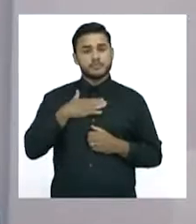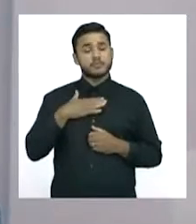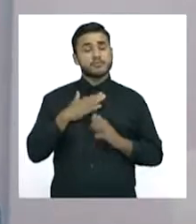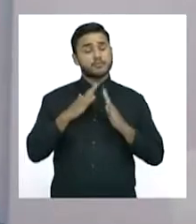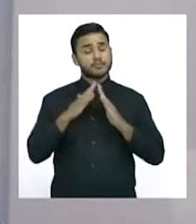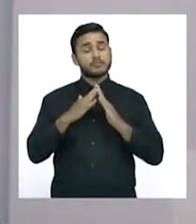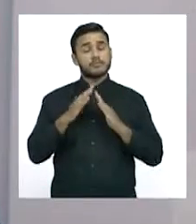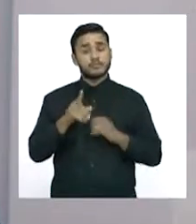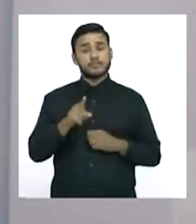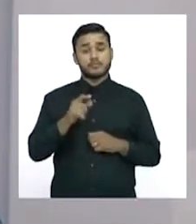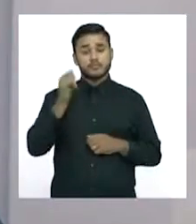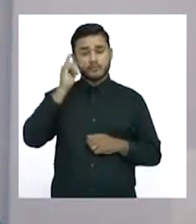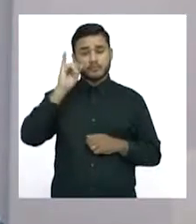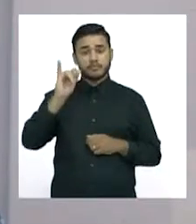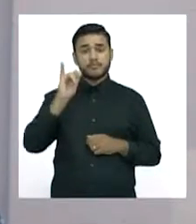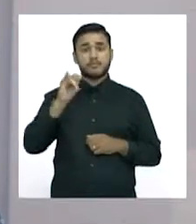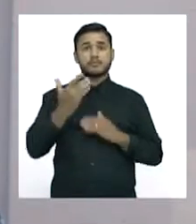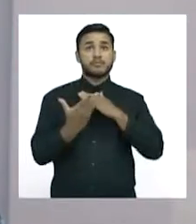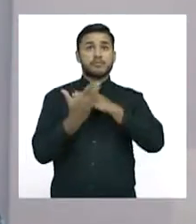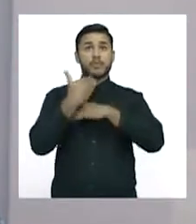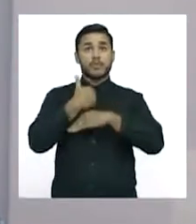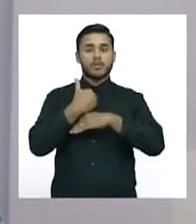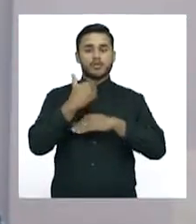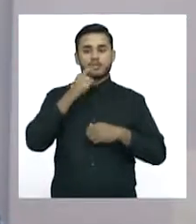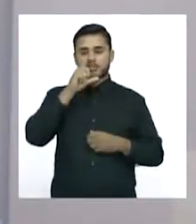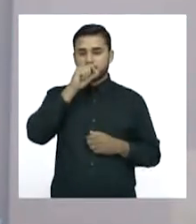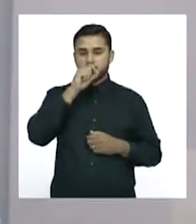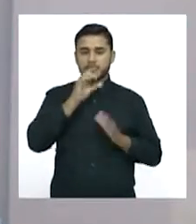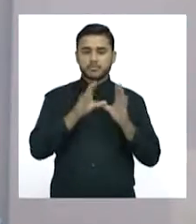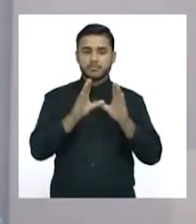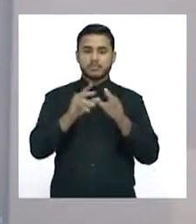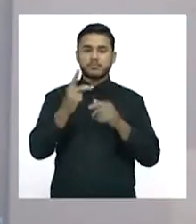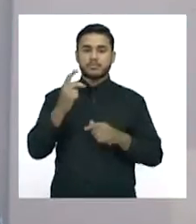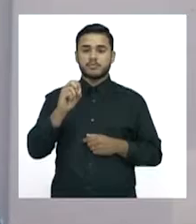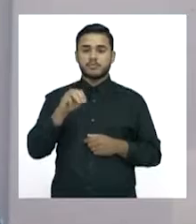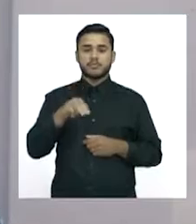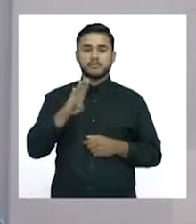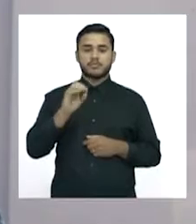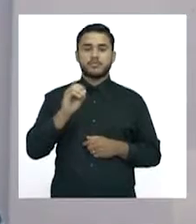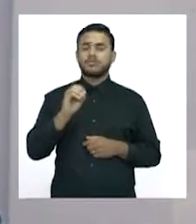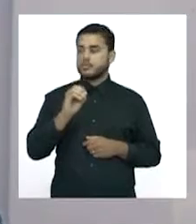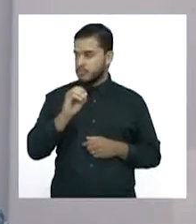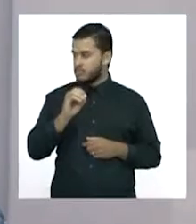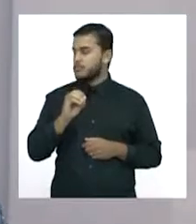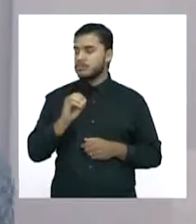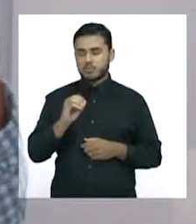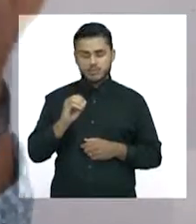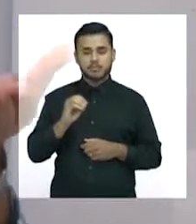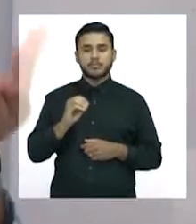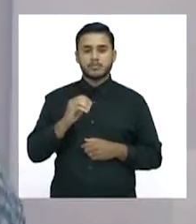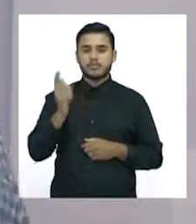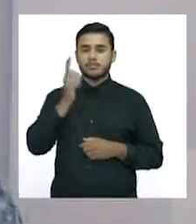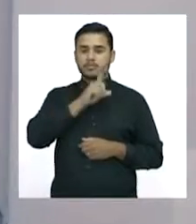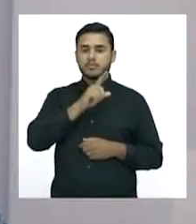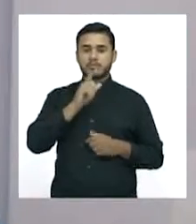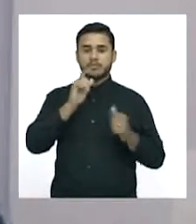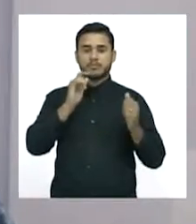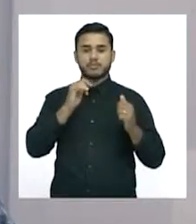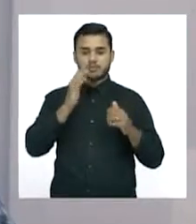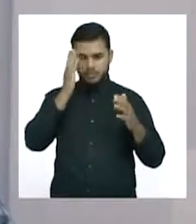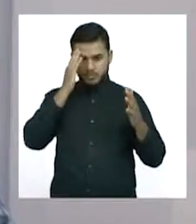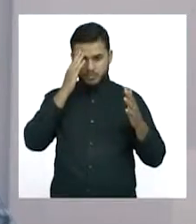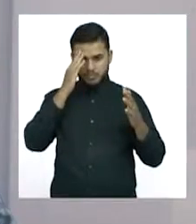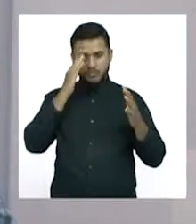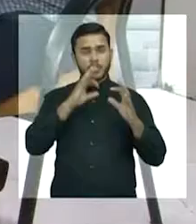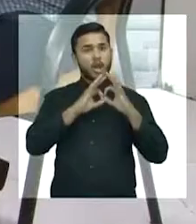realmente evitar o abrigo. O que a gente fizer o máximo possível de evitar esses 3, a gente consegue afastá-los do convívio